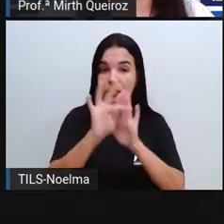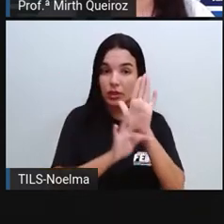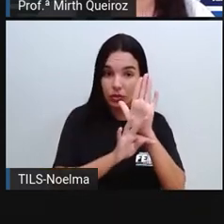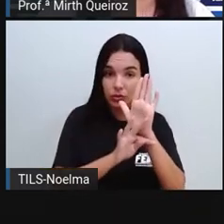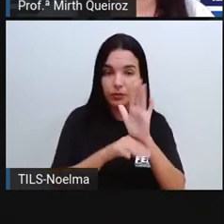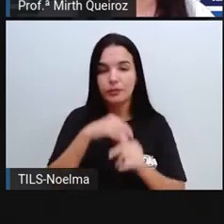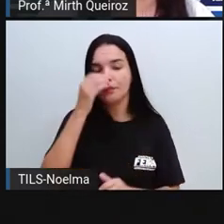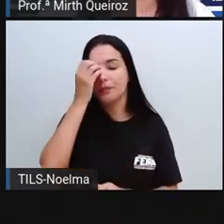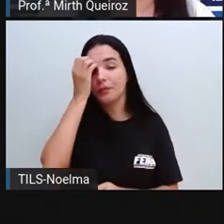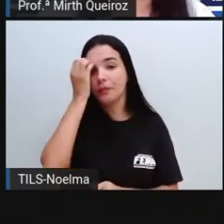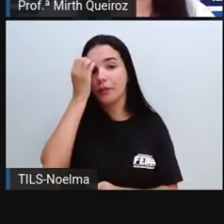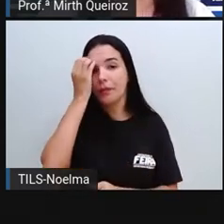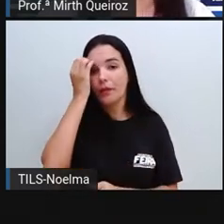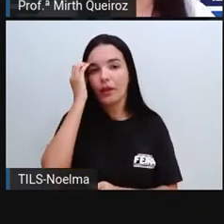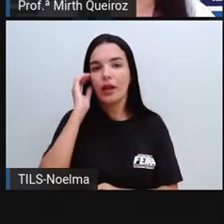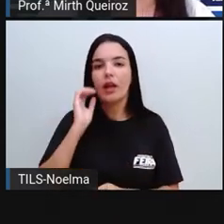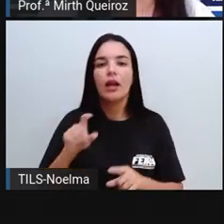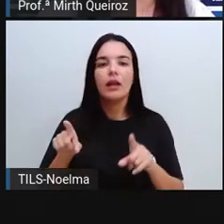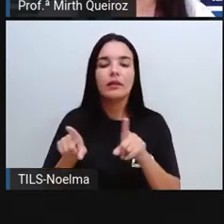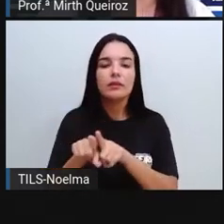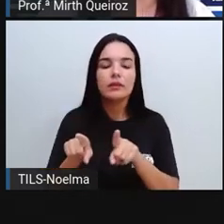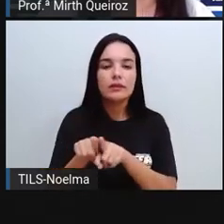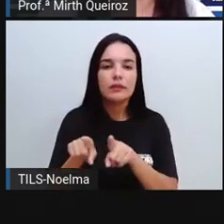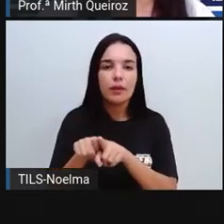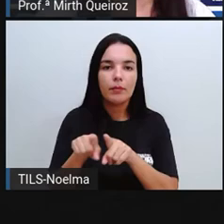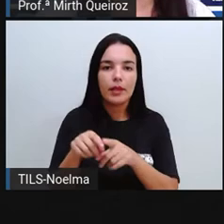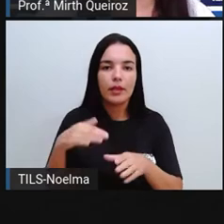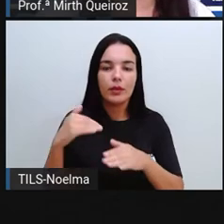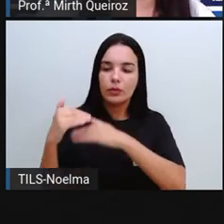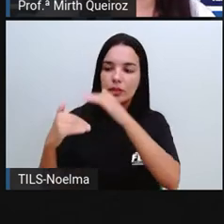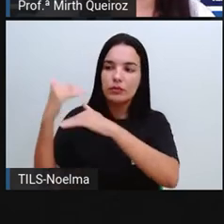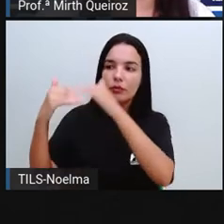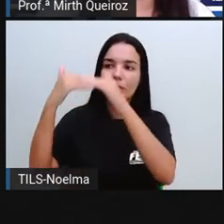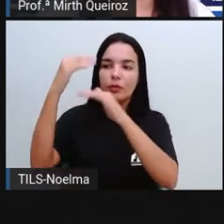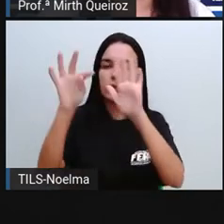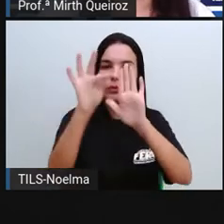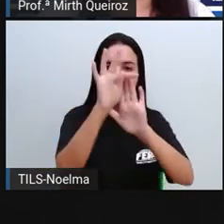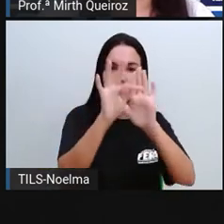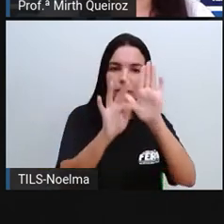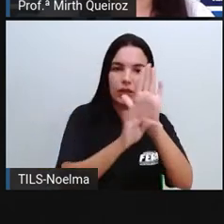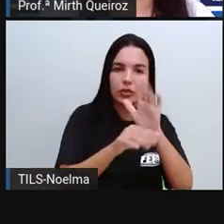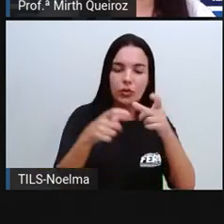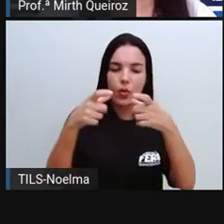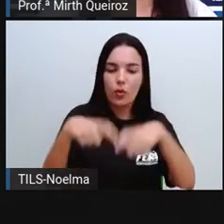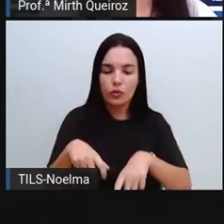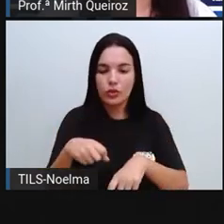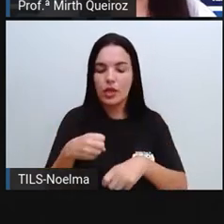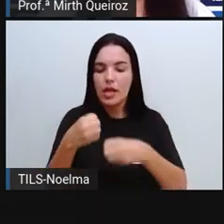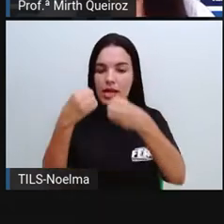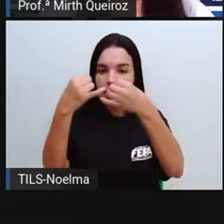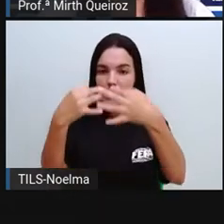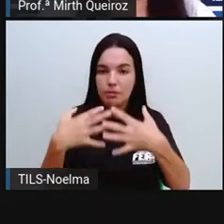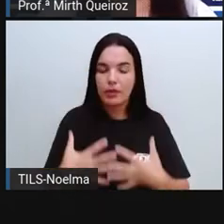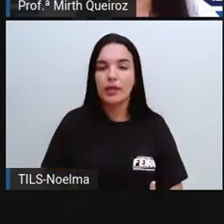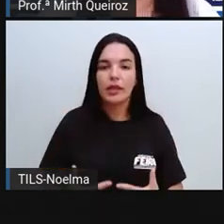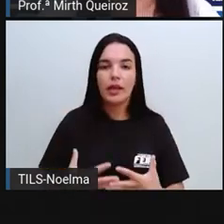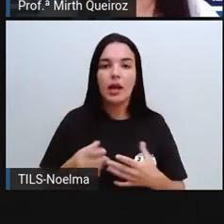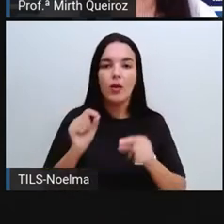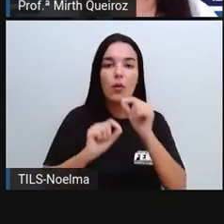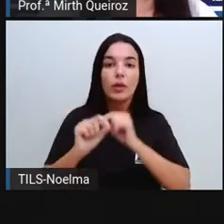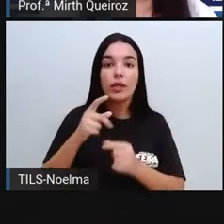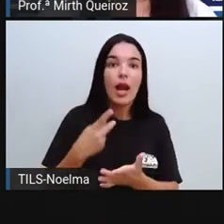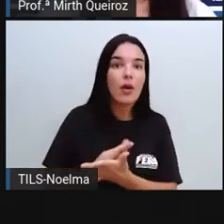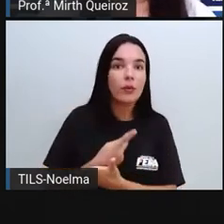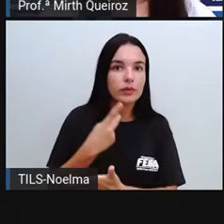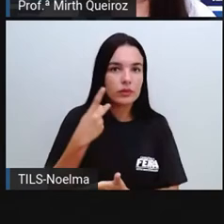né? O assunto, introduzir aí o assunto. O desenvolvimento, que é a parte do conflito, a trama, o